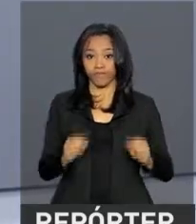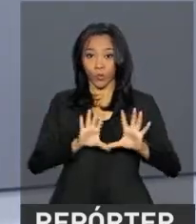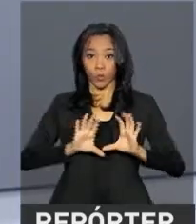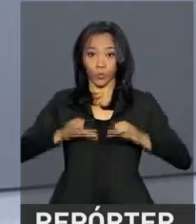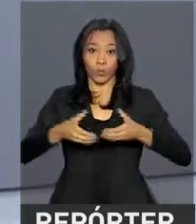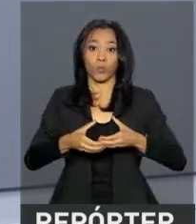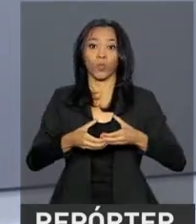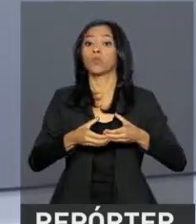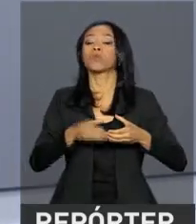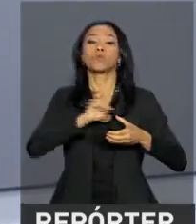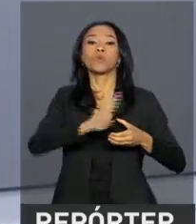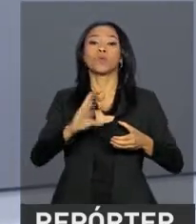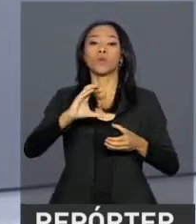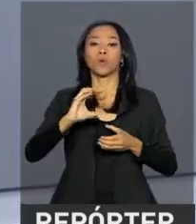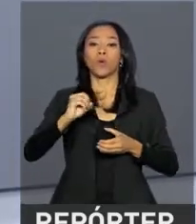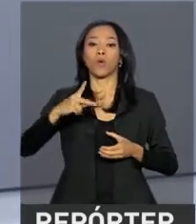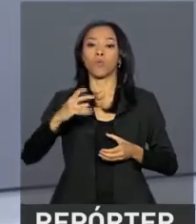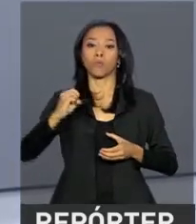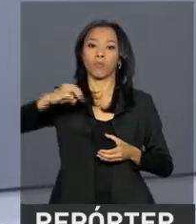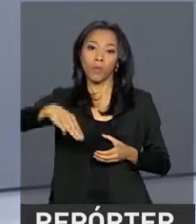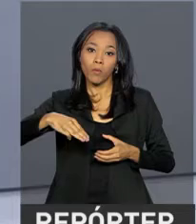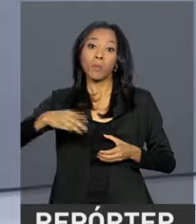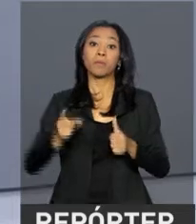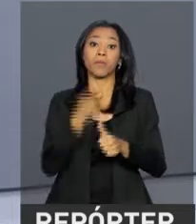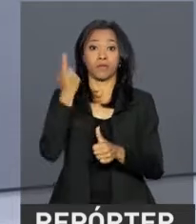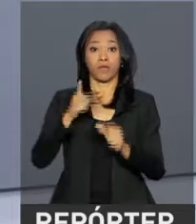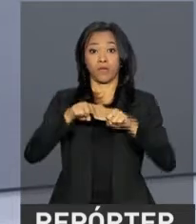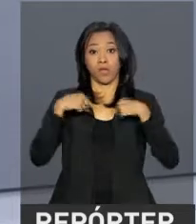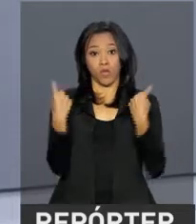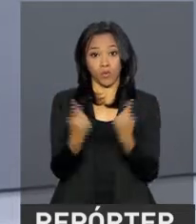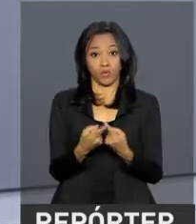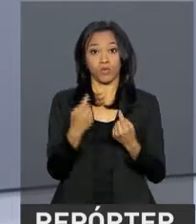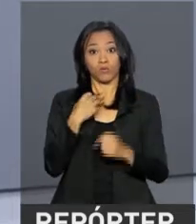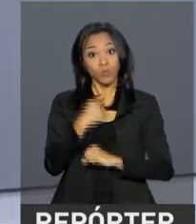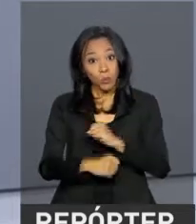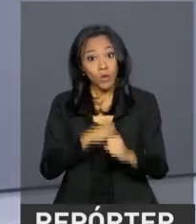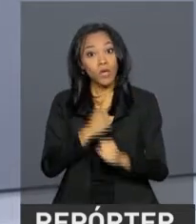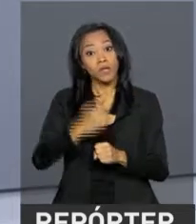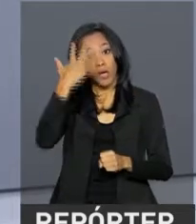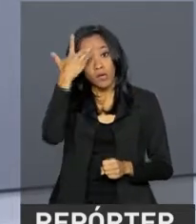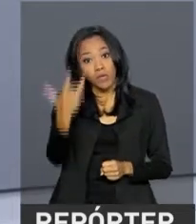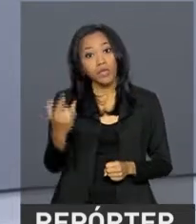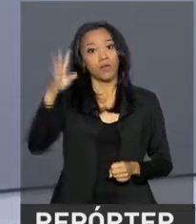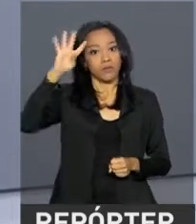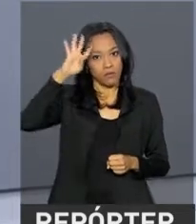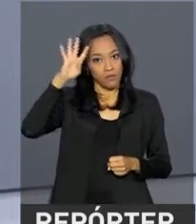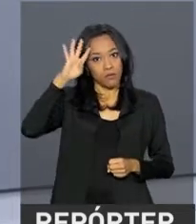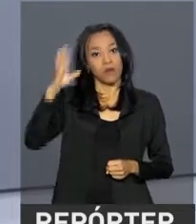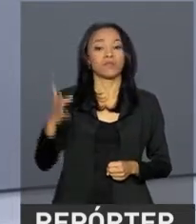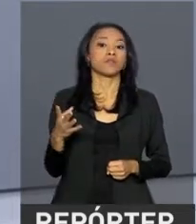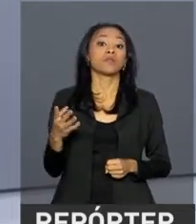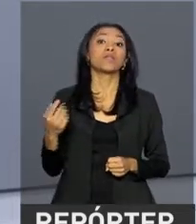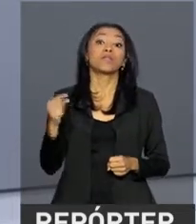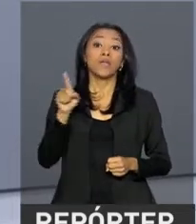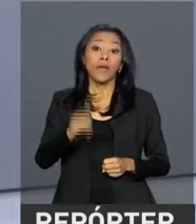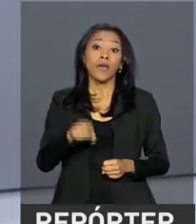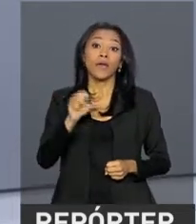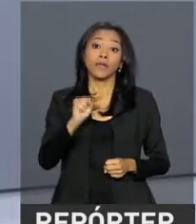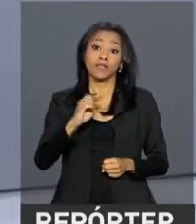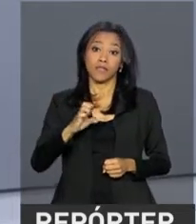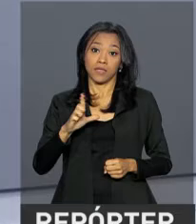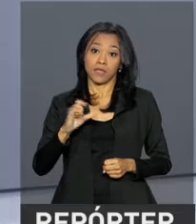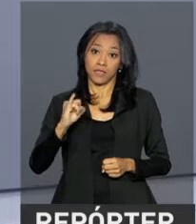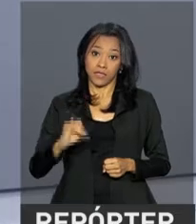monetária copom realiza a primeira reunião do ano amanhã quarta feira também atualmente a selic está